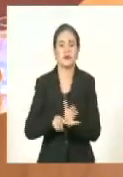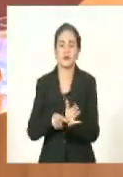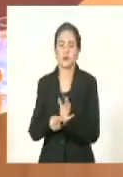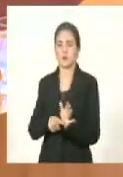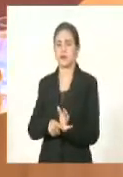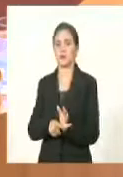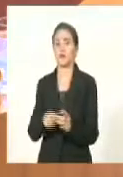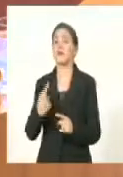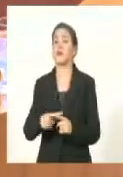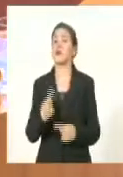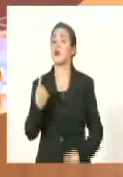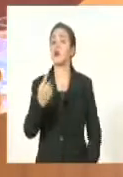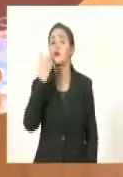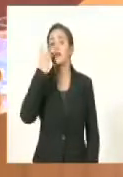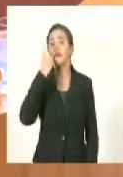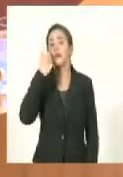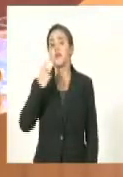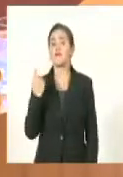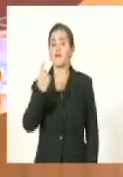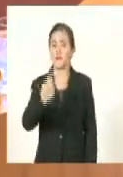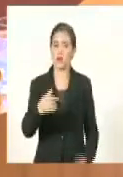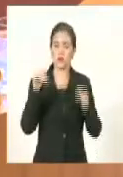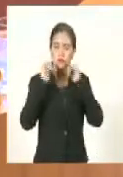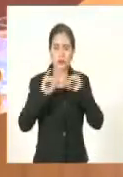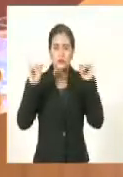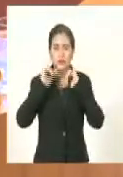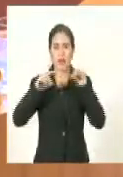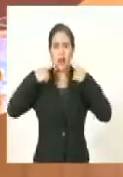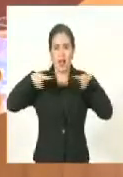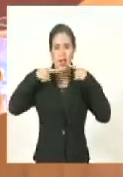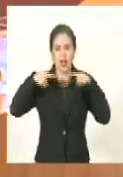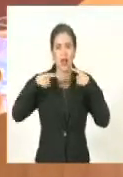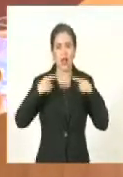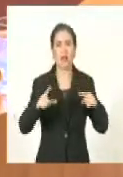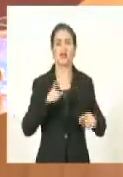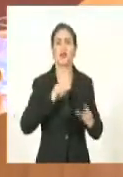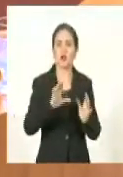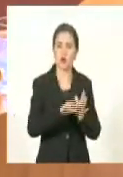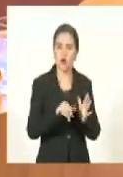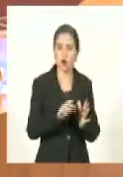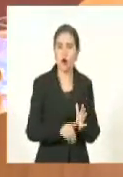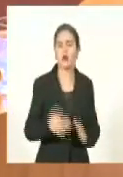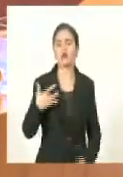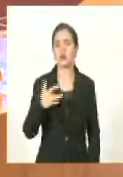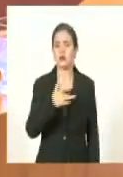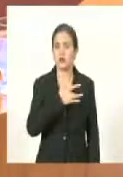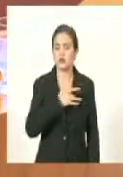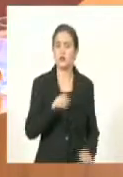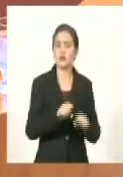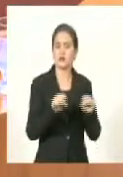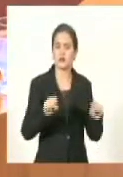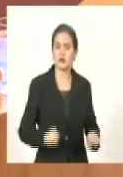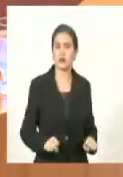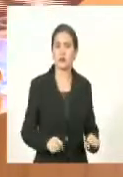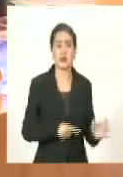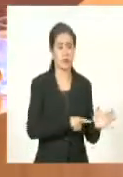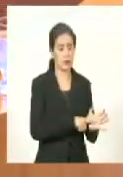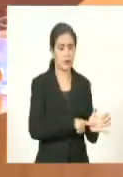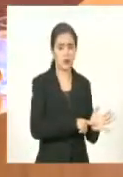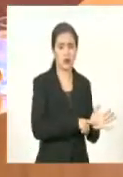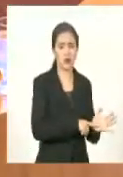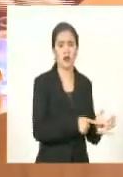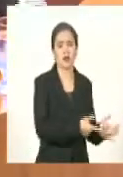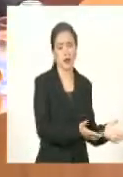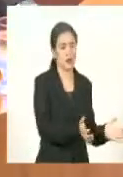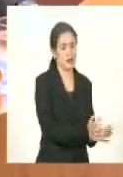tribuna, fez uma denúncia grave que está tendo corrupção na saúde e a superintendência tem que investigar esse caso. Não